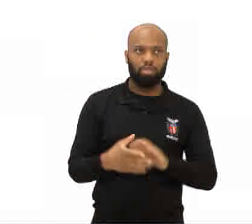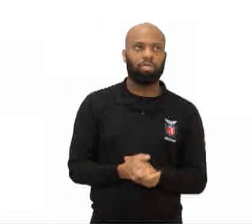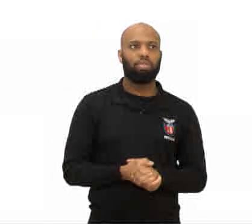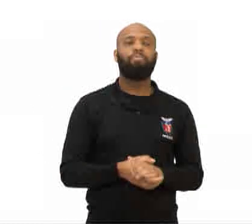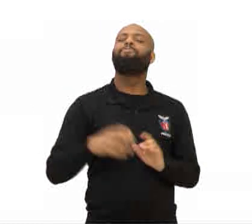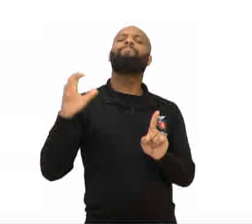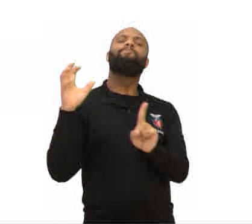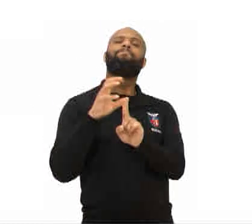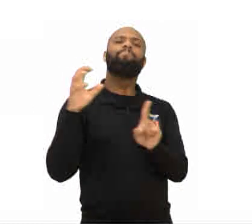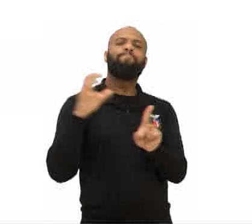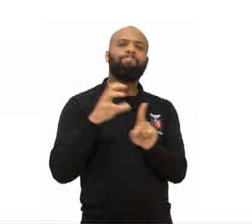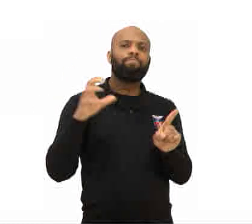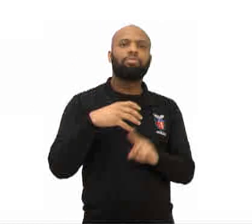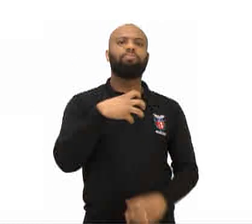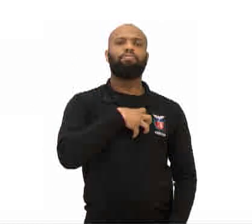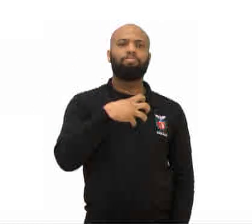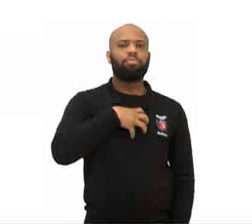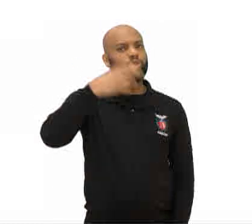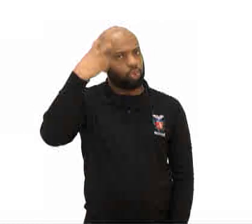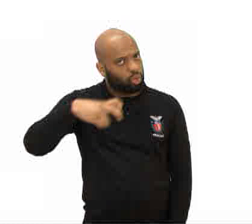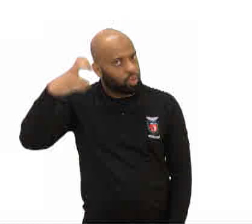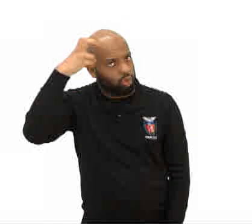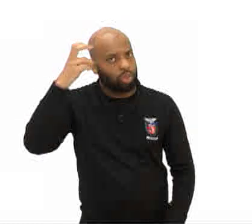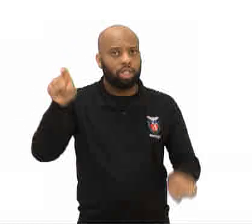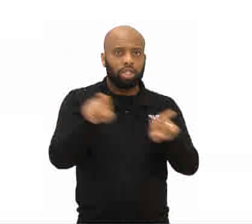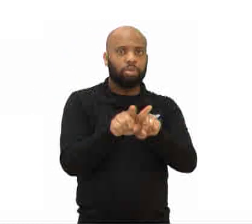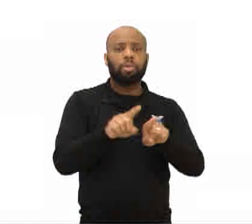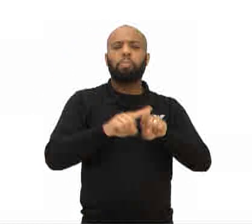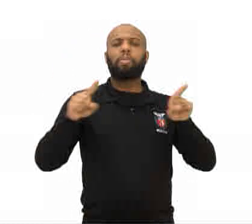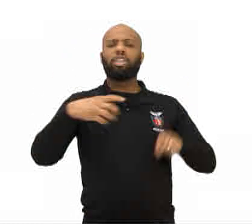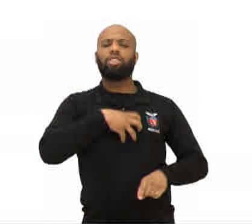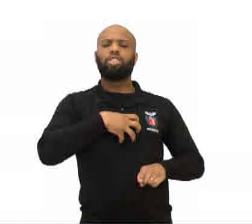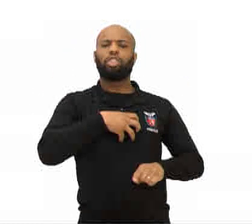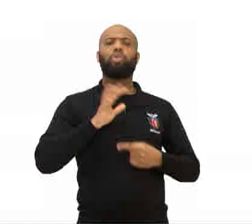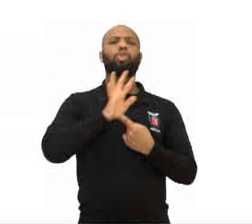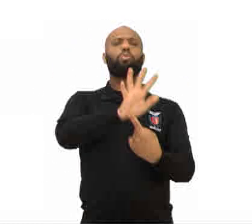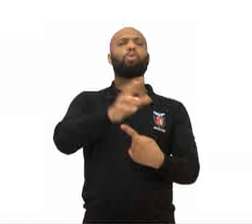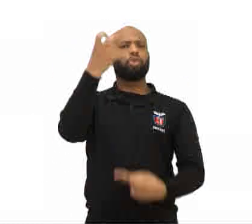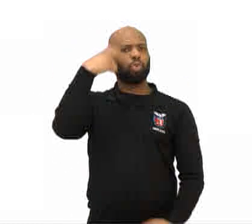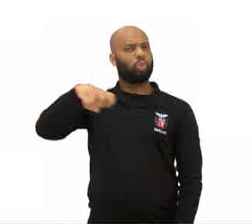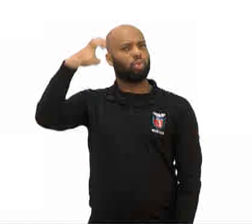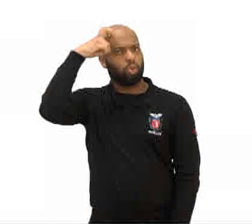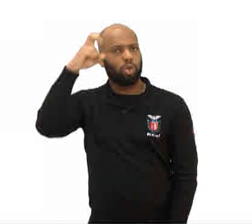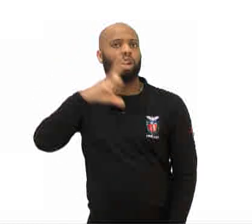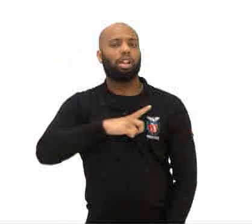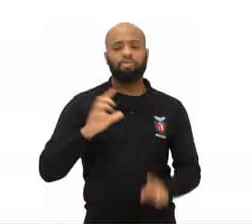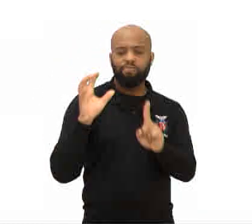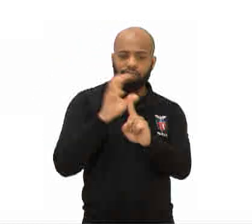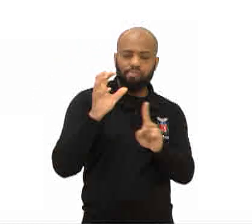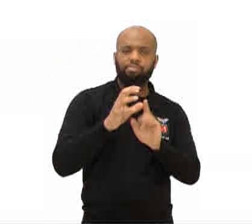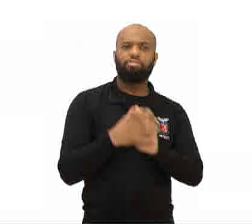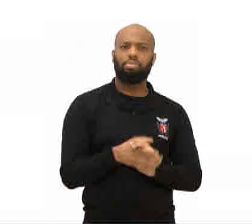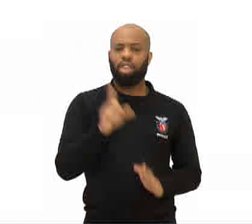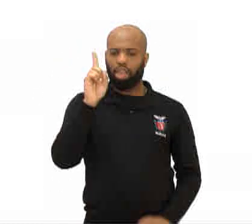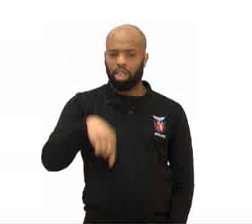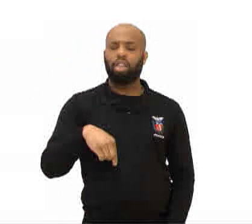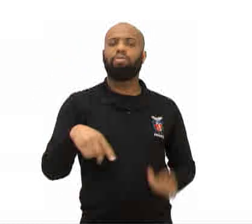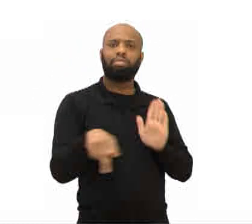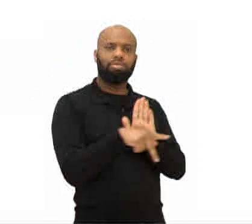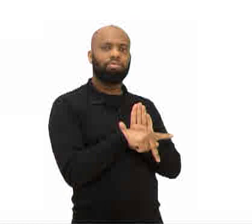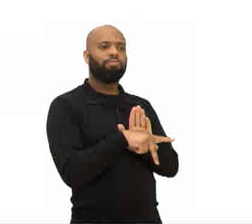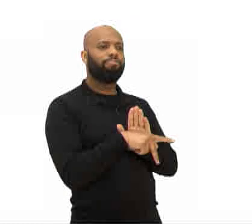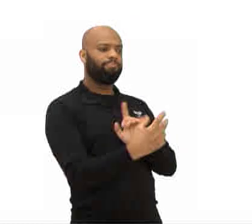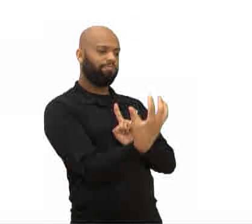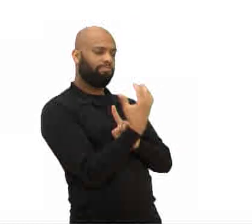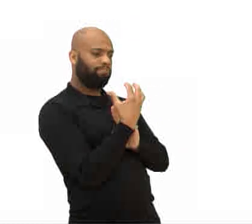e influência nas manifestações. Que manifestações culturais que nós vamos ter? Que influenciam, que são influenciadas